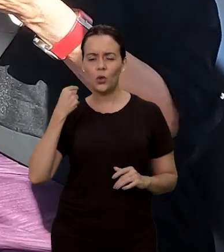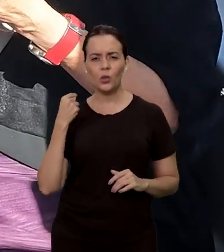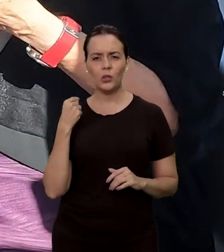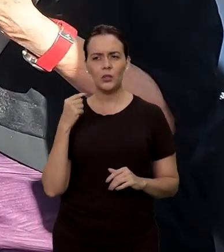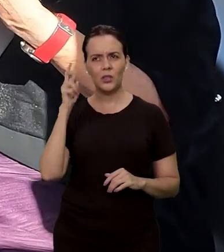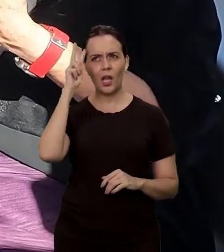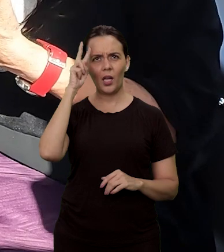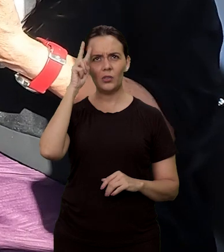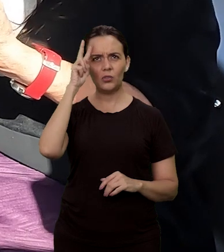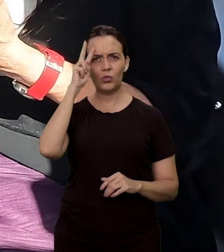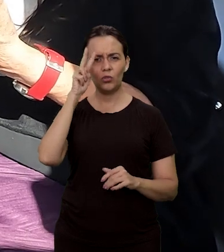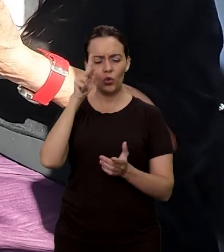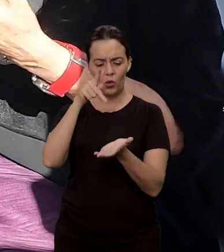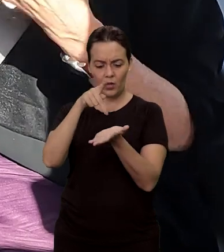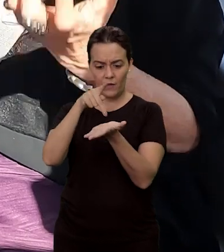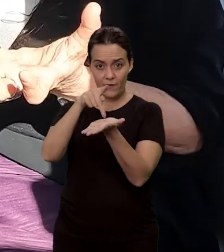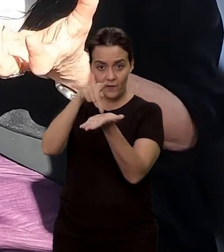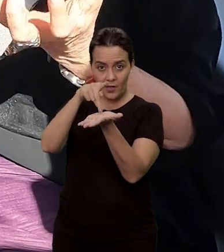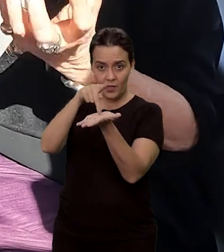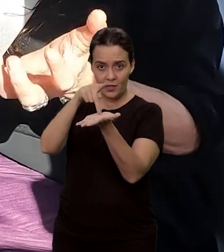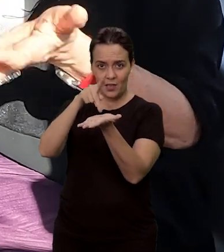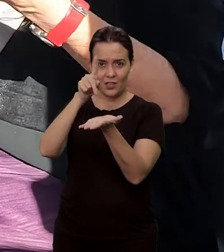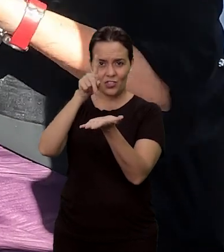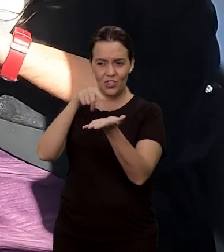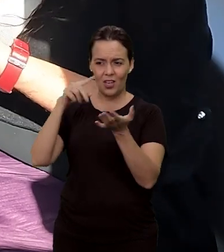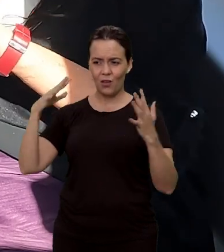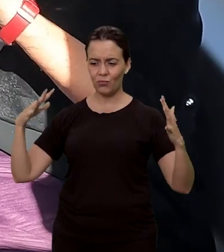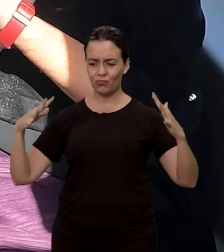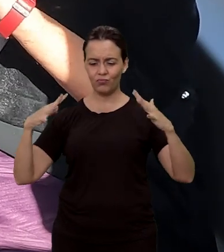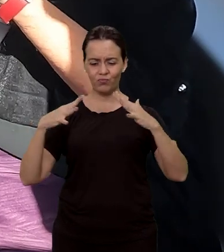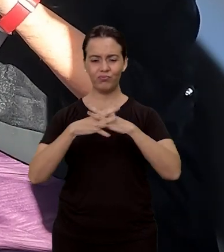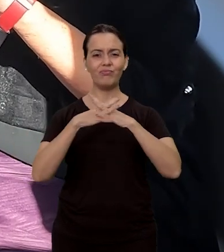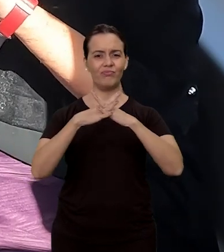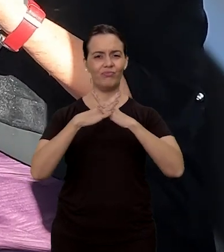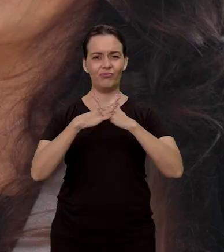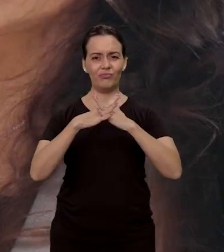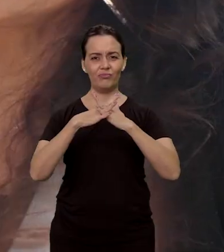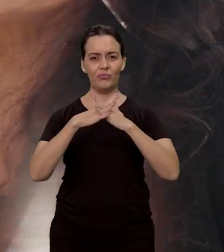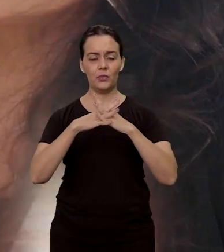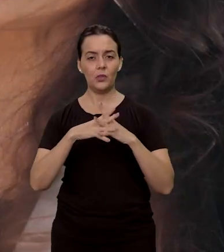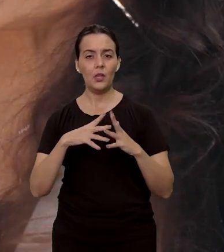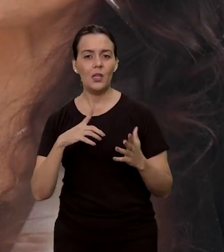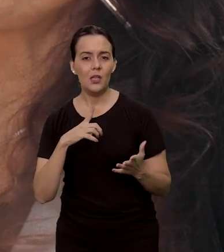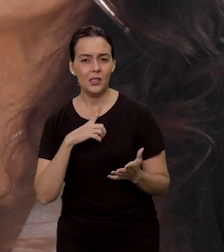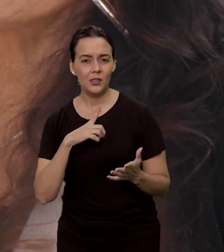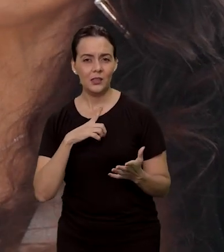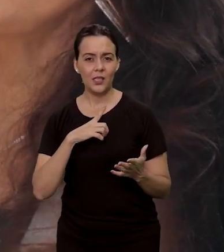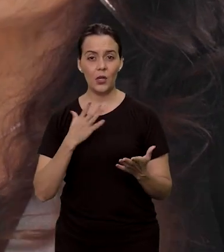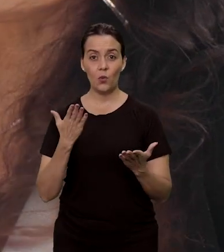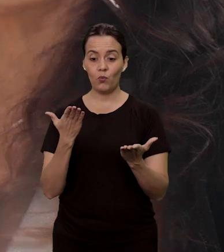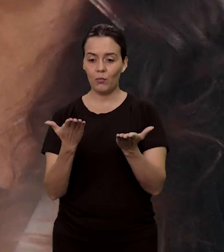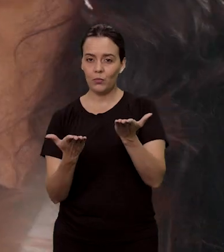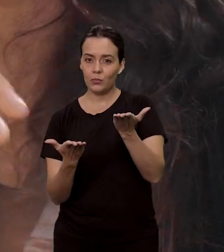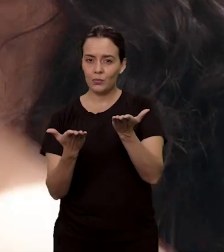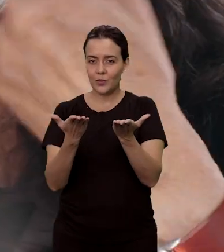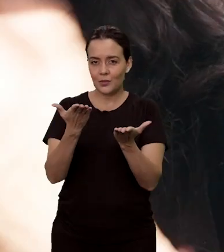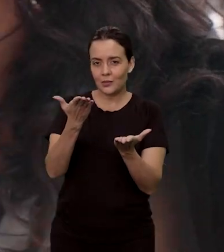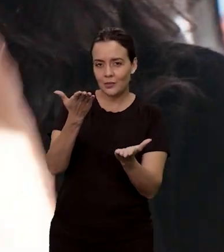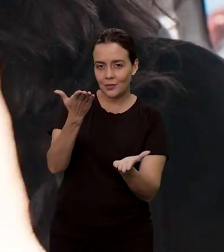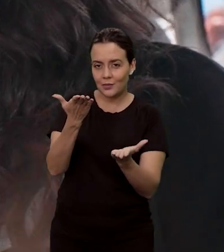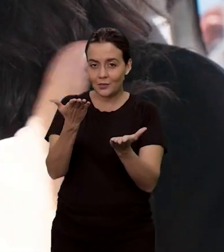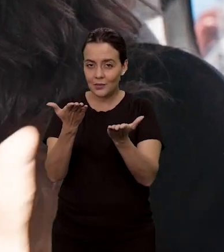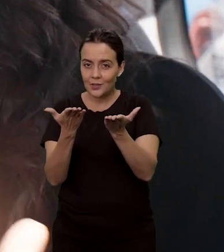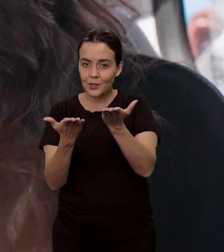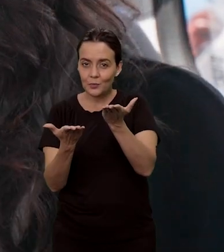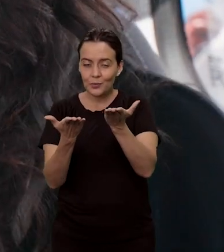um confronto entre as duas, quando, na verdade, deveria ser um yin e yang. Essas duas naturezas